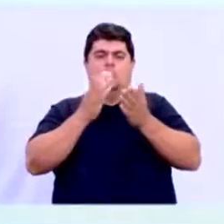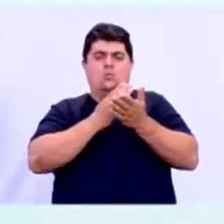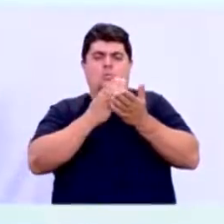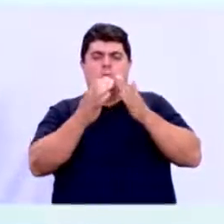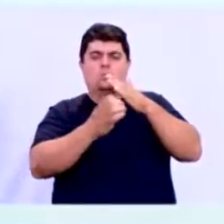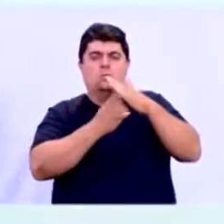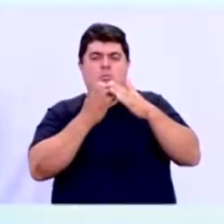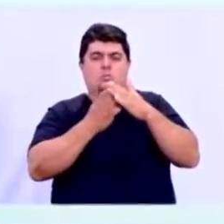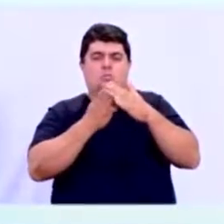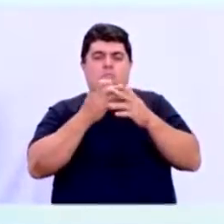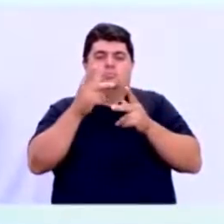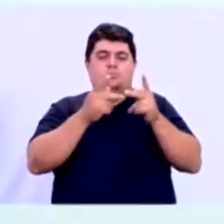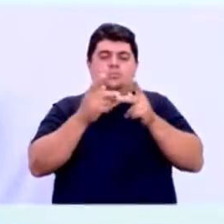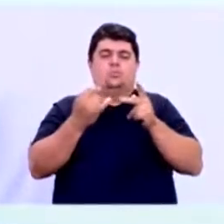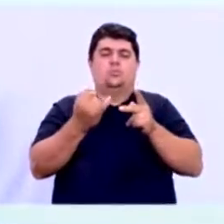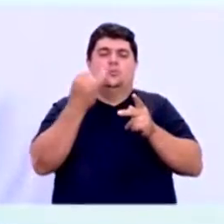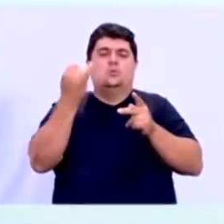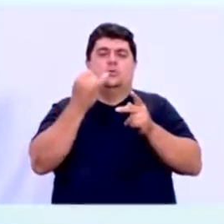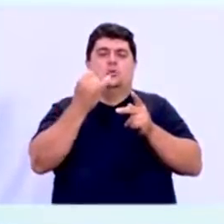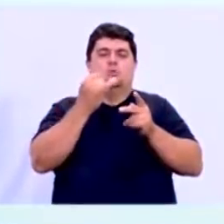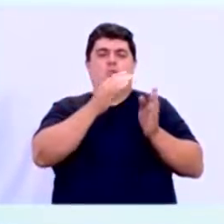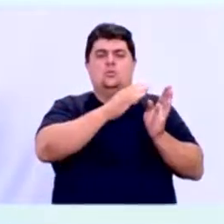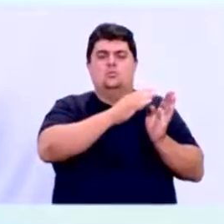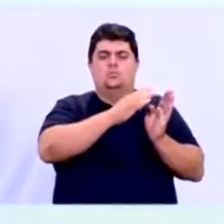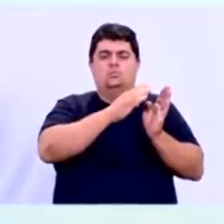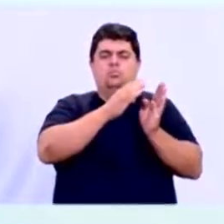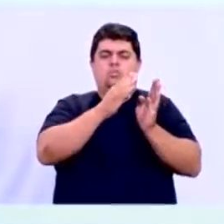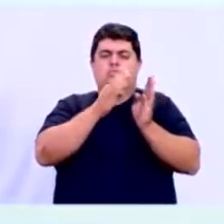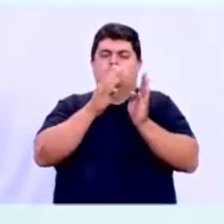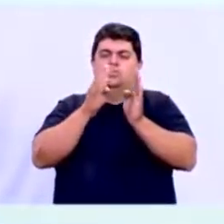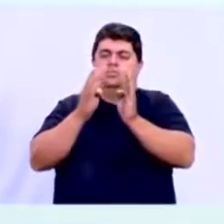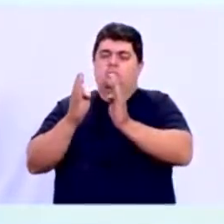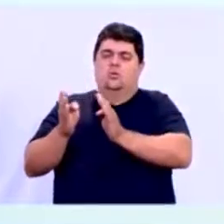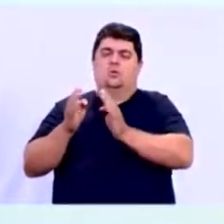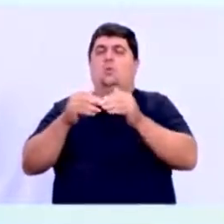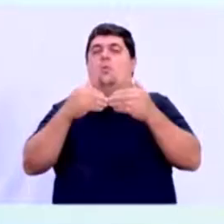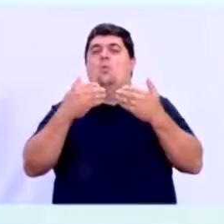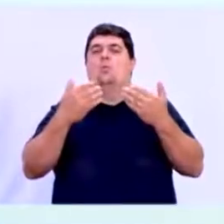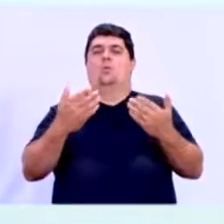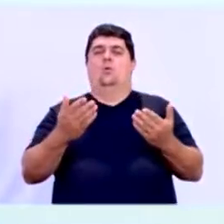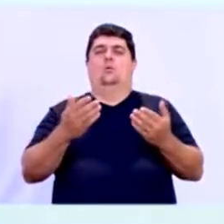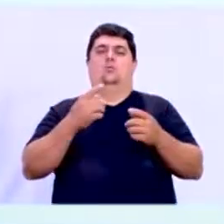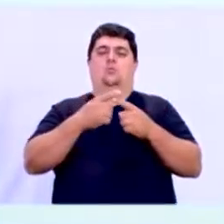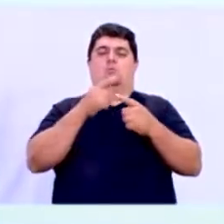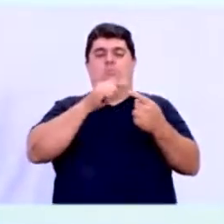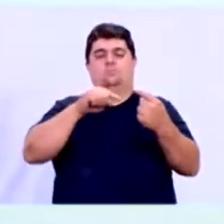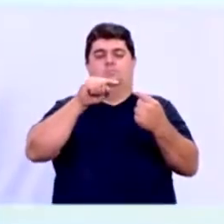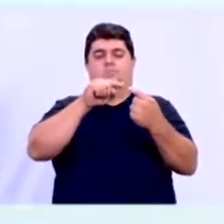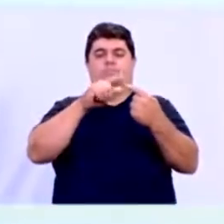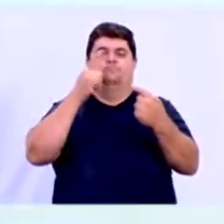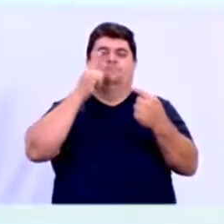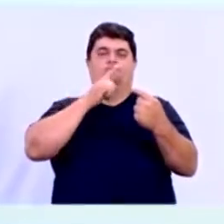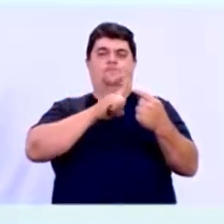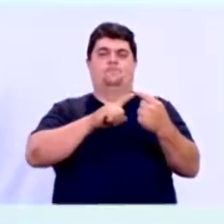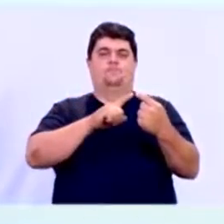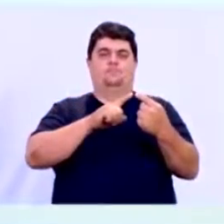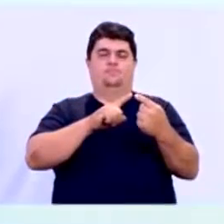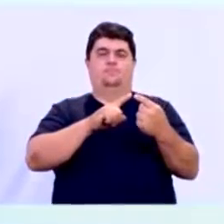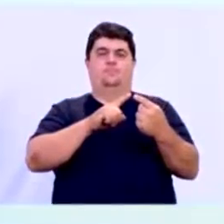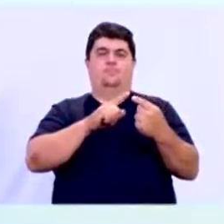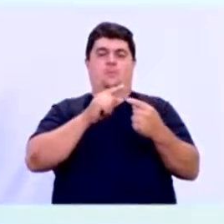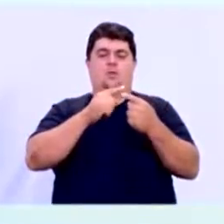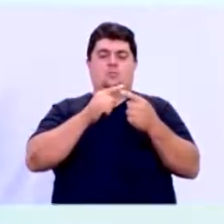eu desenvolvo os passos, as ações que são necessárias para que eu consiga atingir um objetivo, que é desenvolver